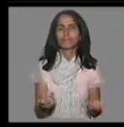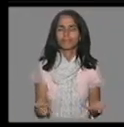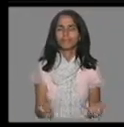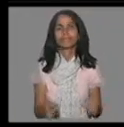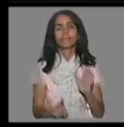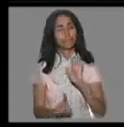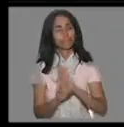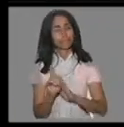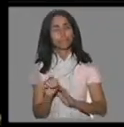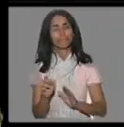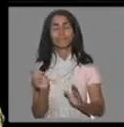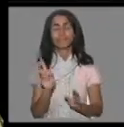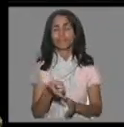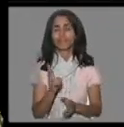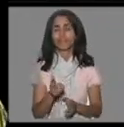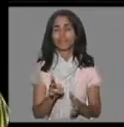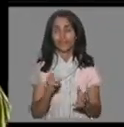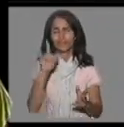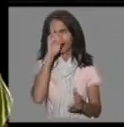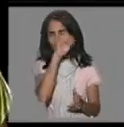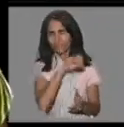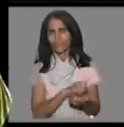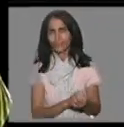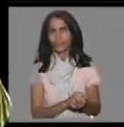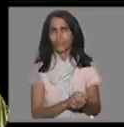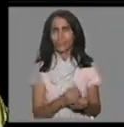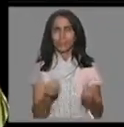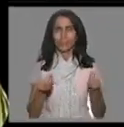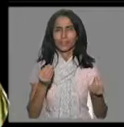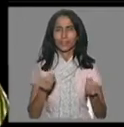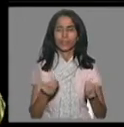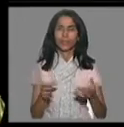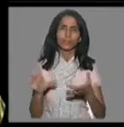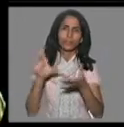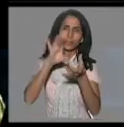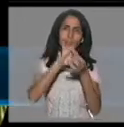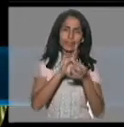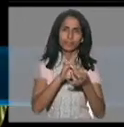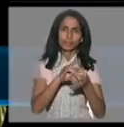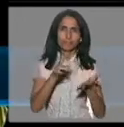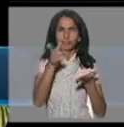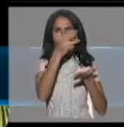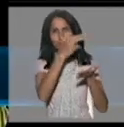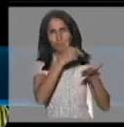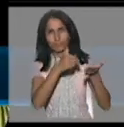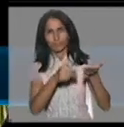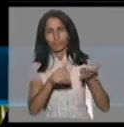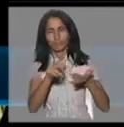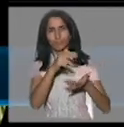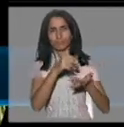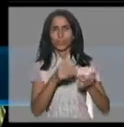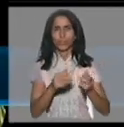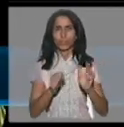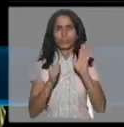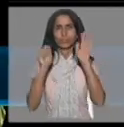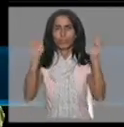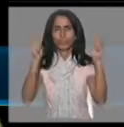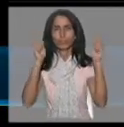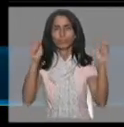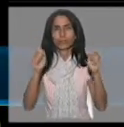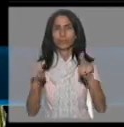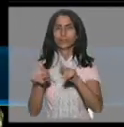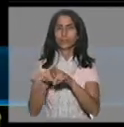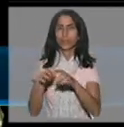grande pergunta para mim, porque como que você alia a arte de protesto com